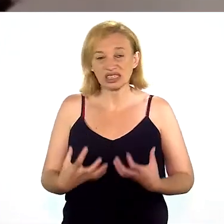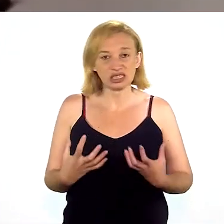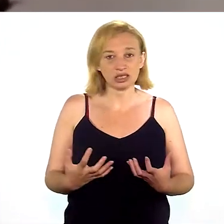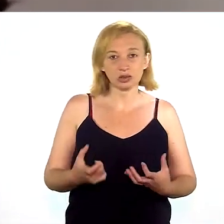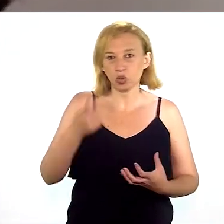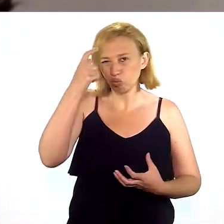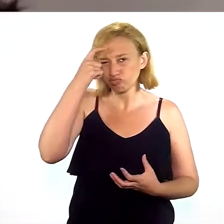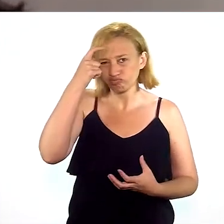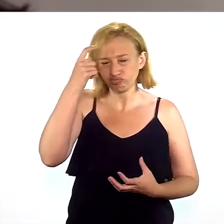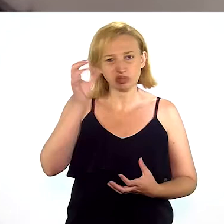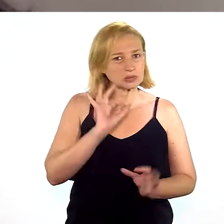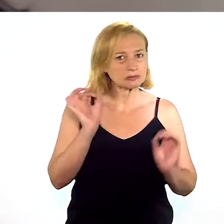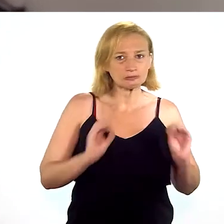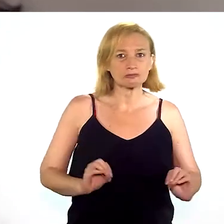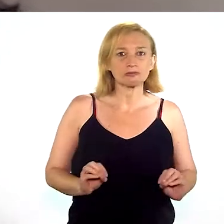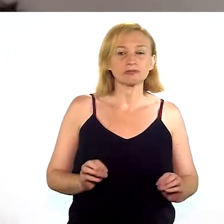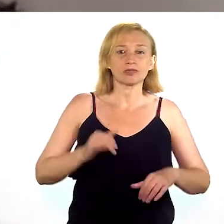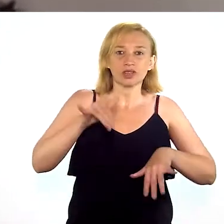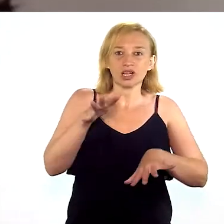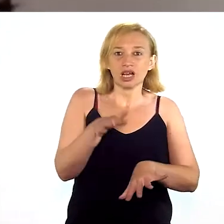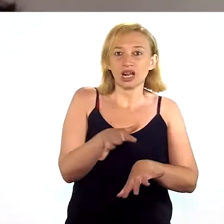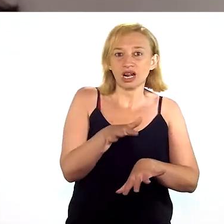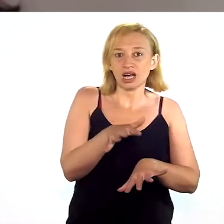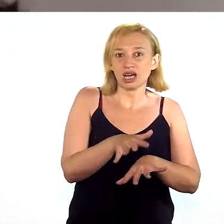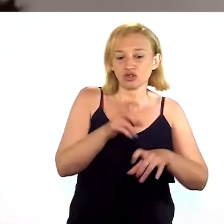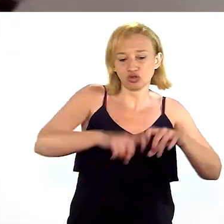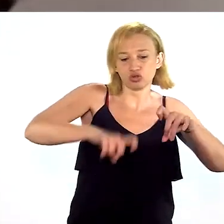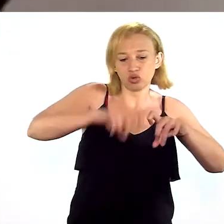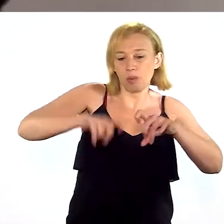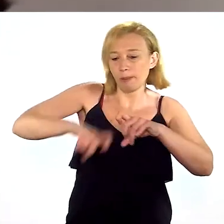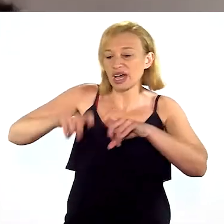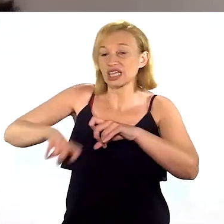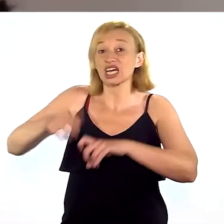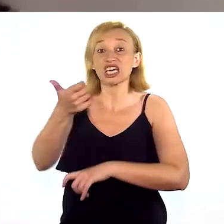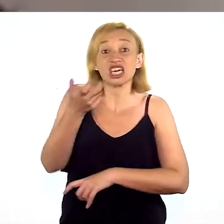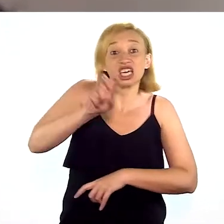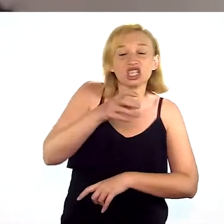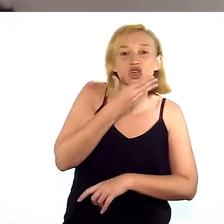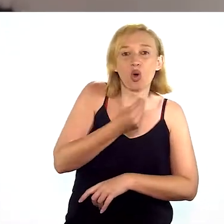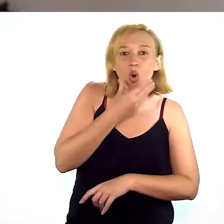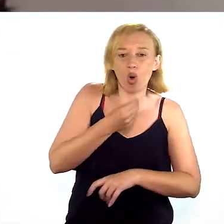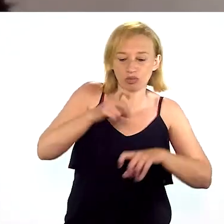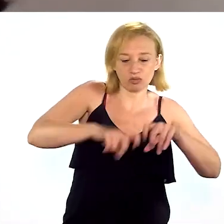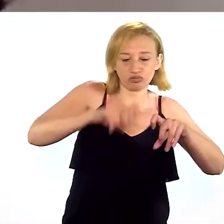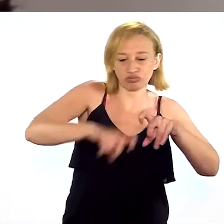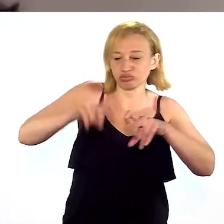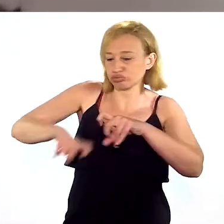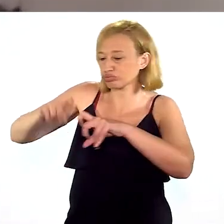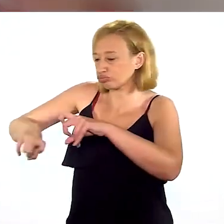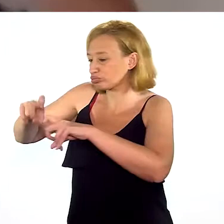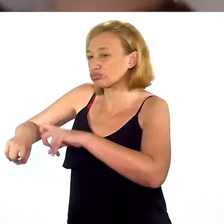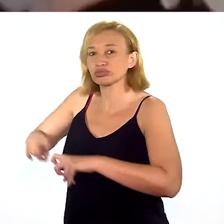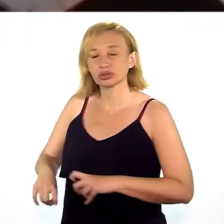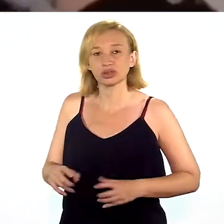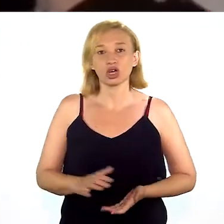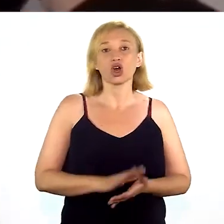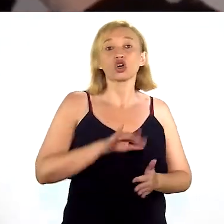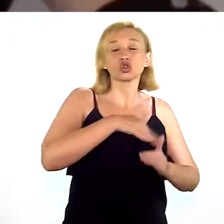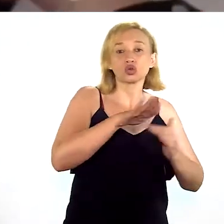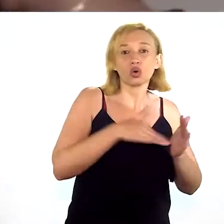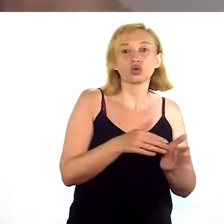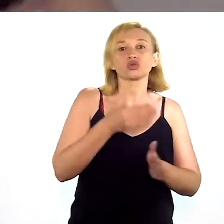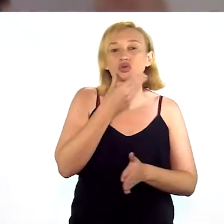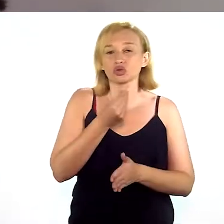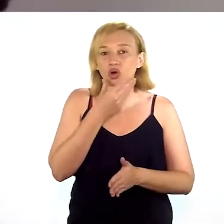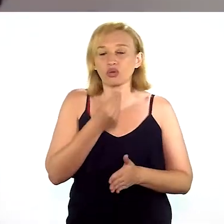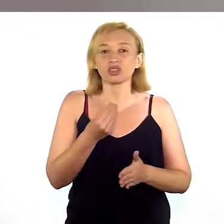pra gente, mas ela não tem essa consciência, né? Ela é estuprada por 15 homens da vila. Todos os homens que eram maridos das